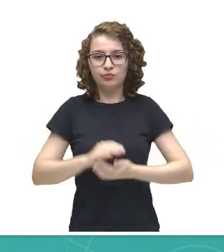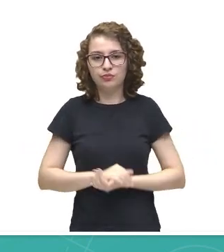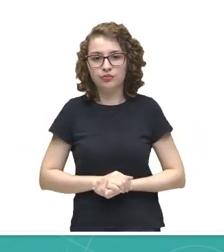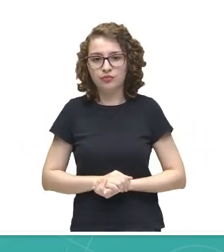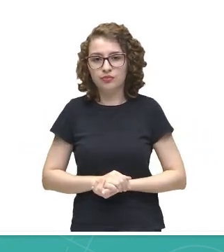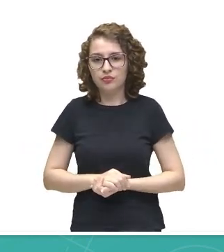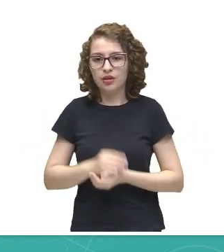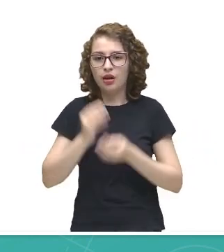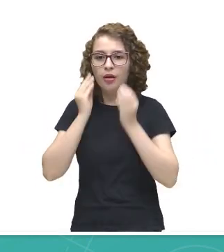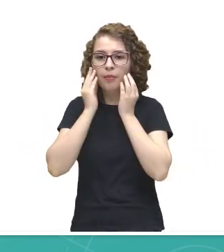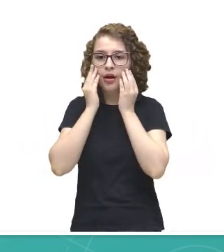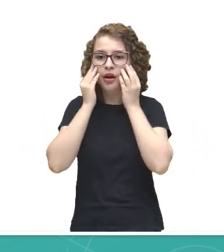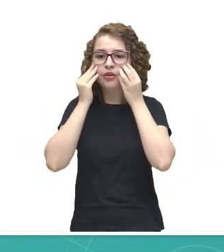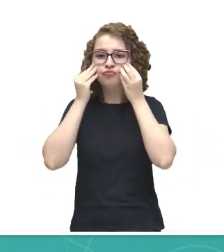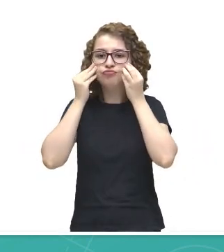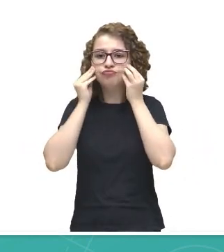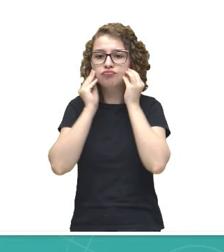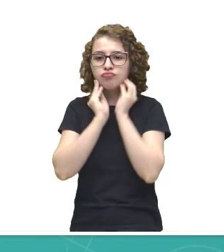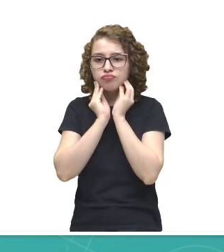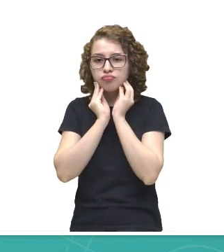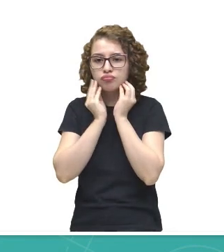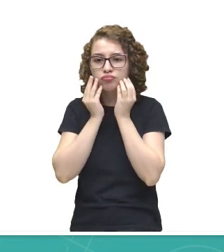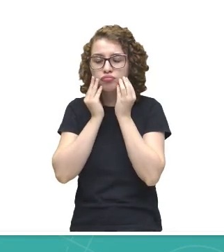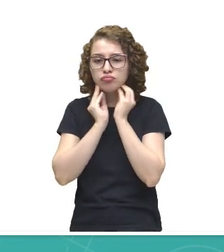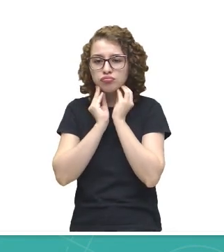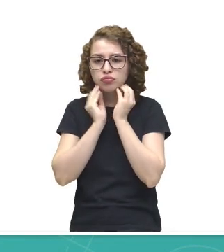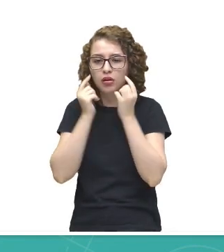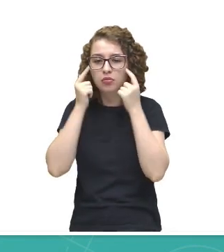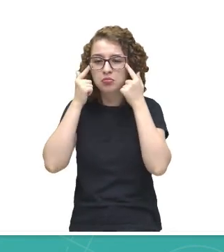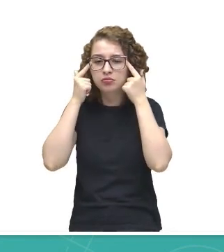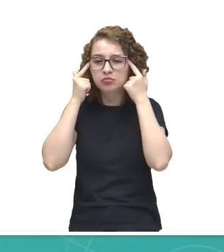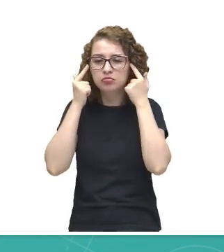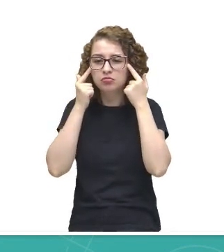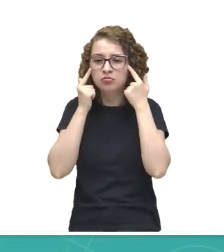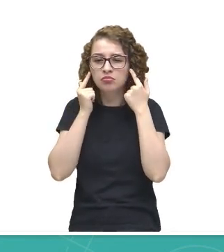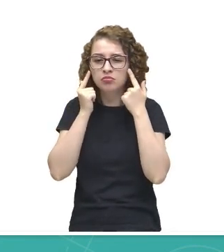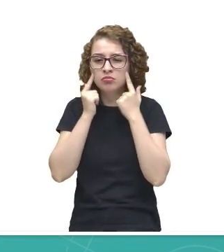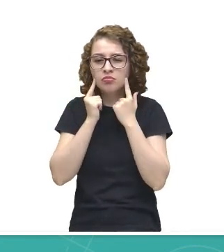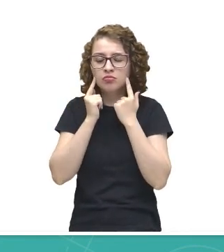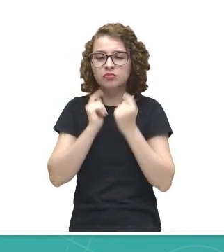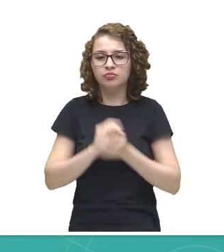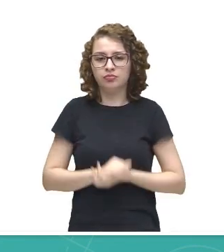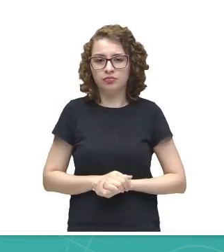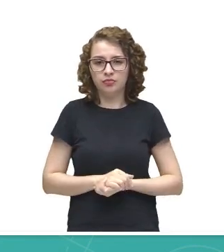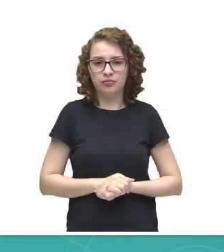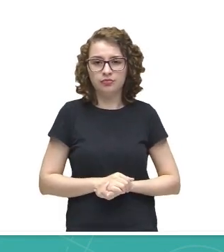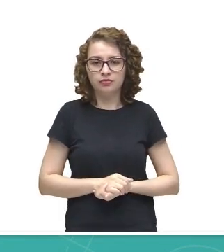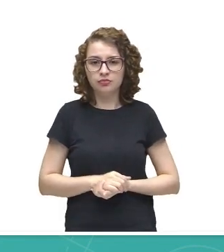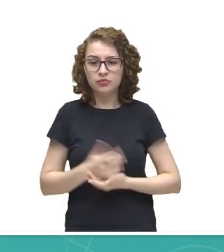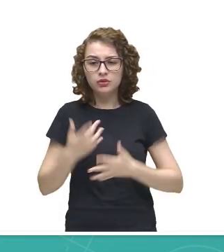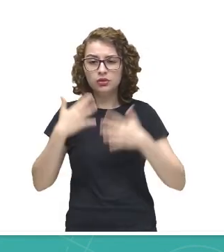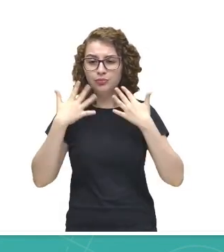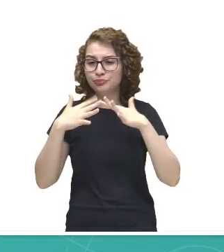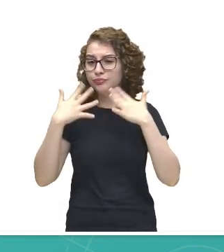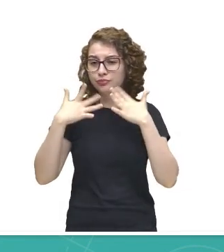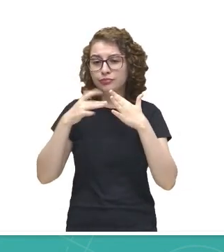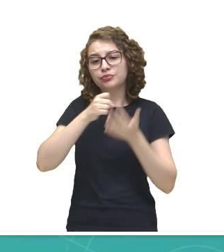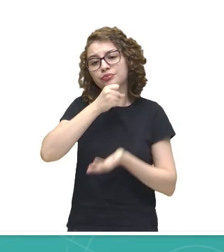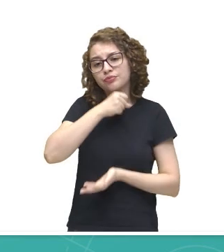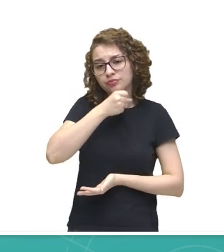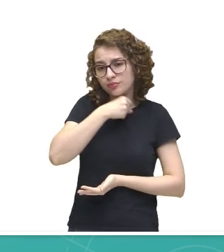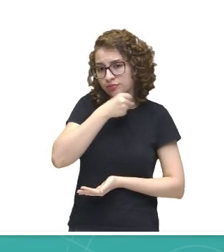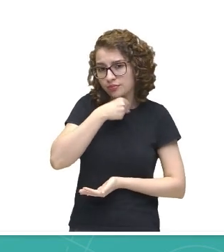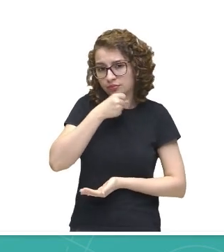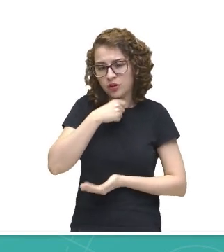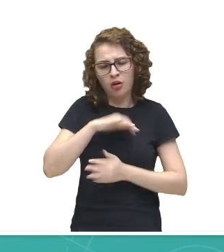perda da elasticidade da pele, do aparecimento de rugas e assim por diante. Então, é o processo natural do envelhecimento que vai